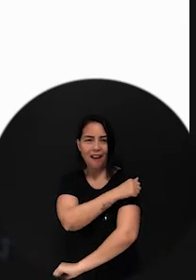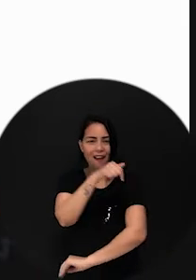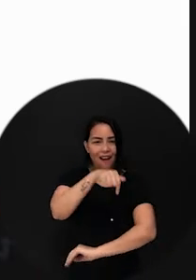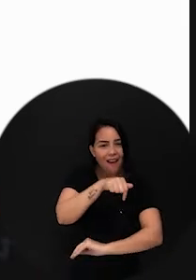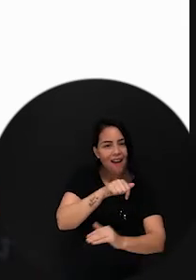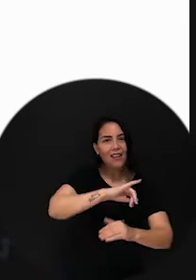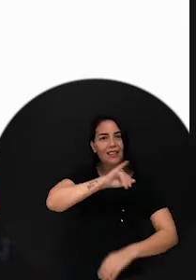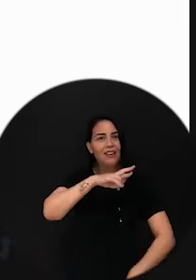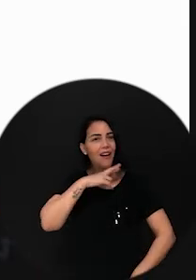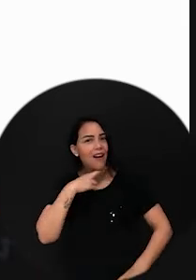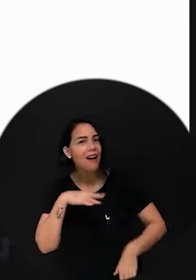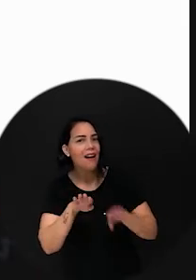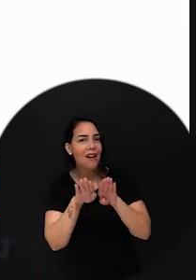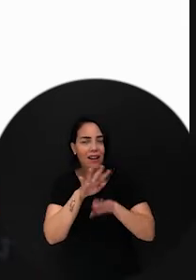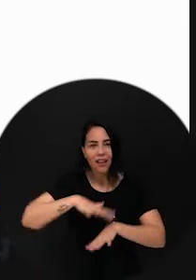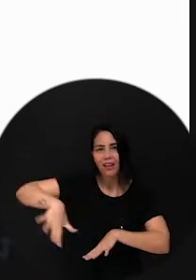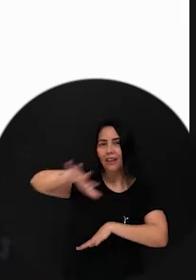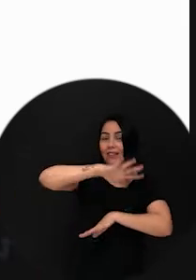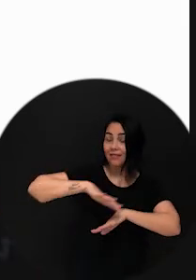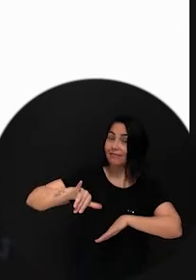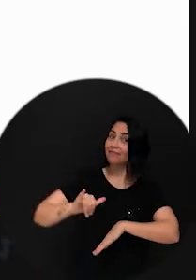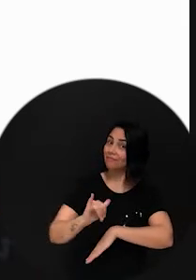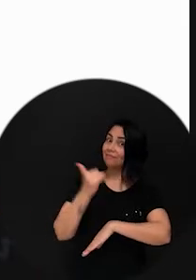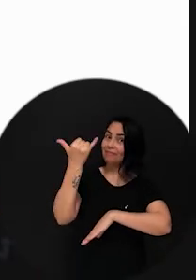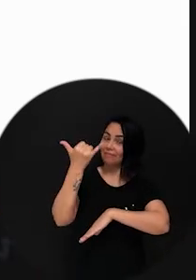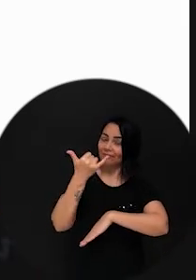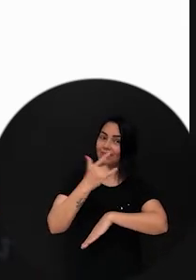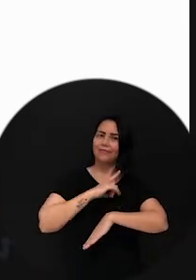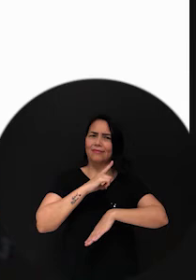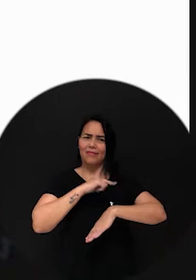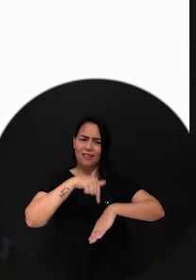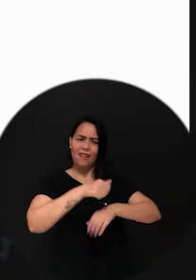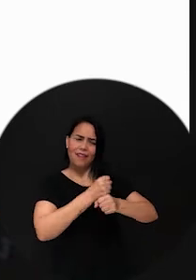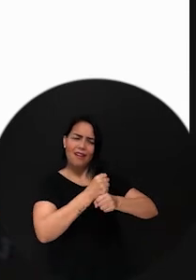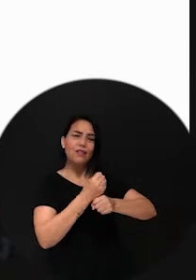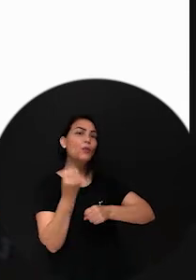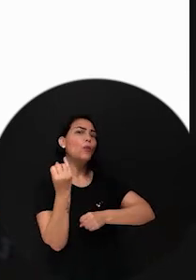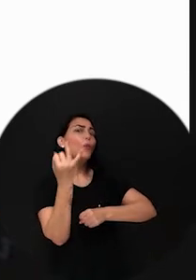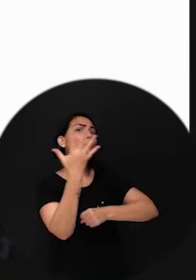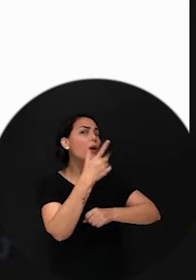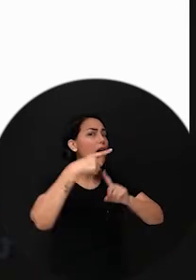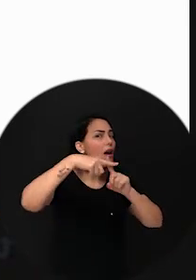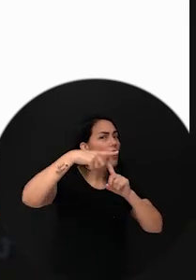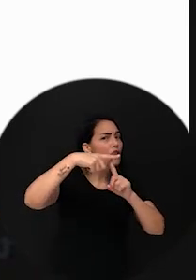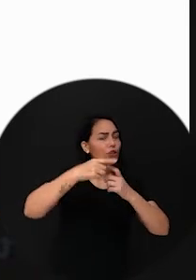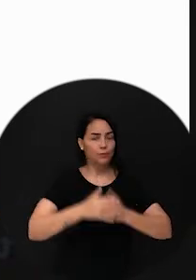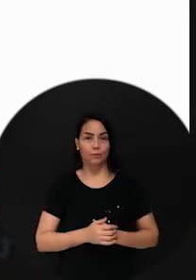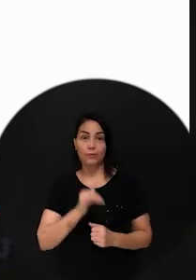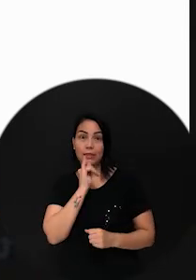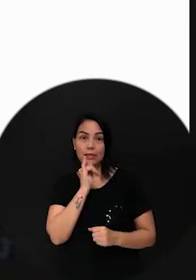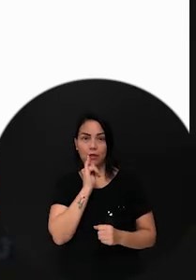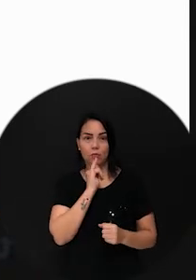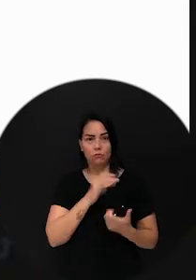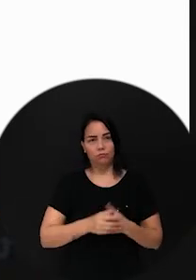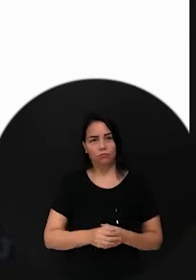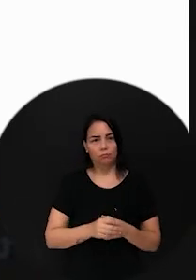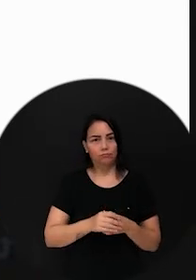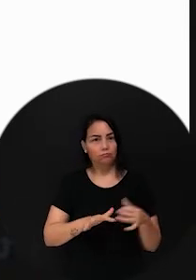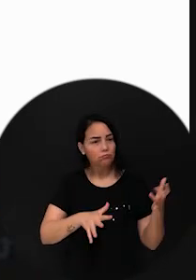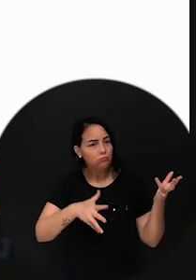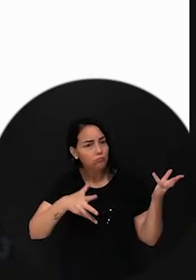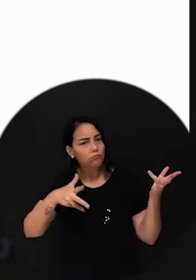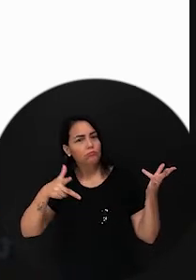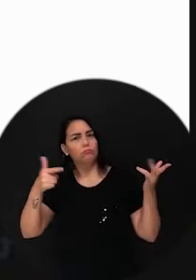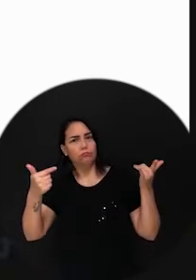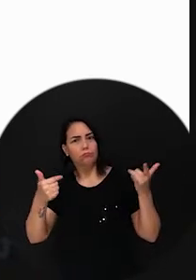e região. Então, a gente vai ter, né, esse ano, olha só quais modalidades. Teremos acordeon,